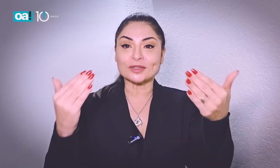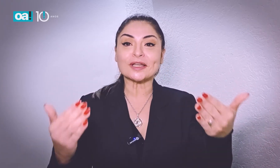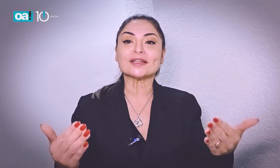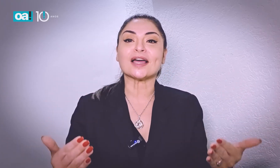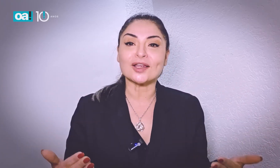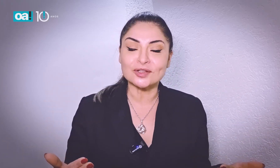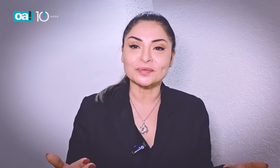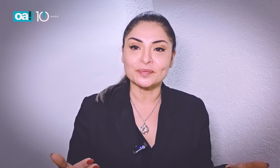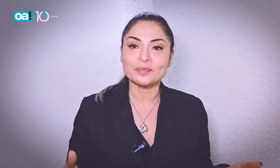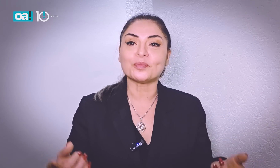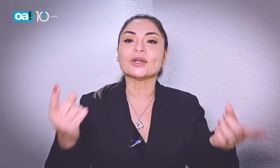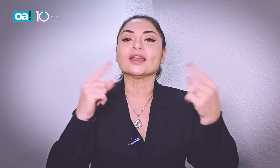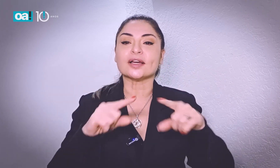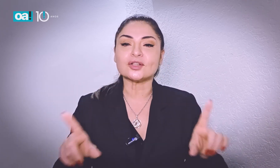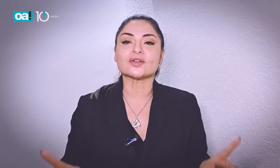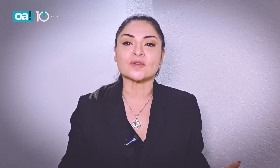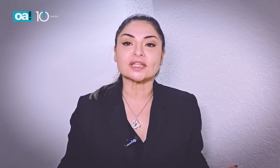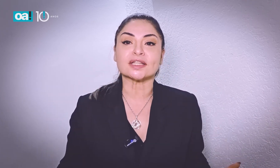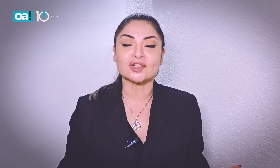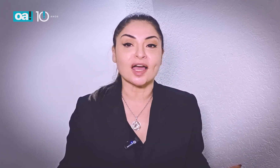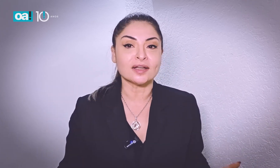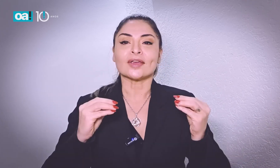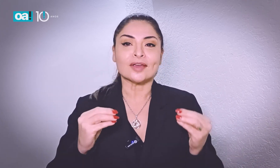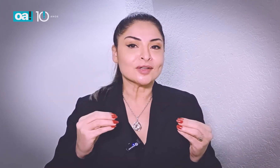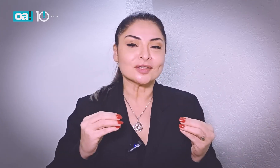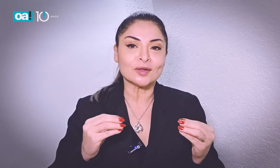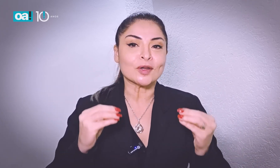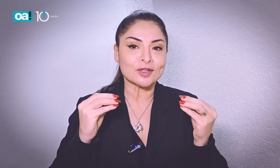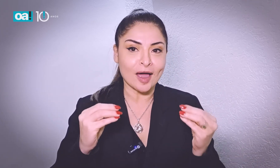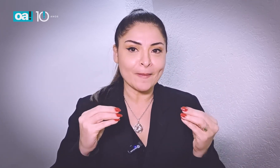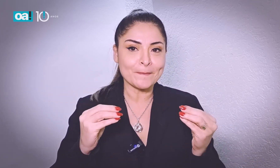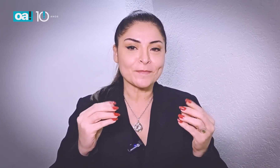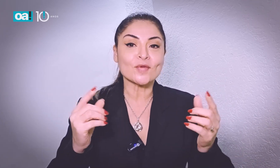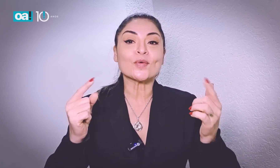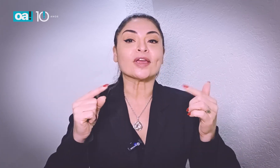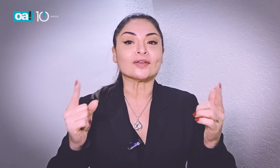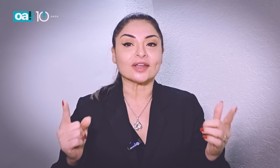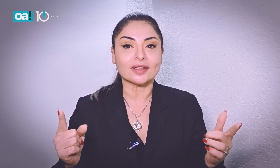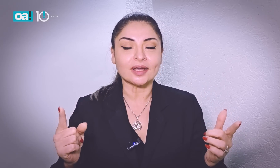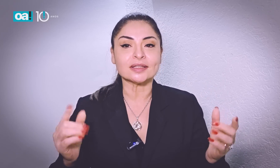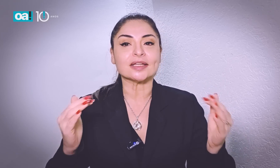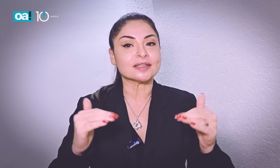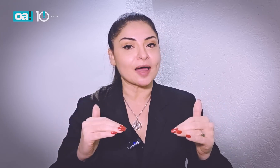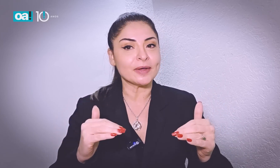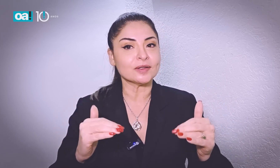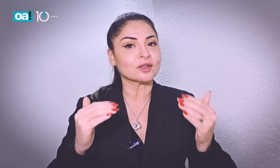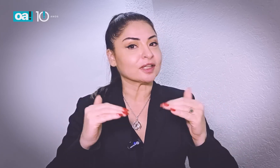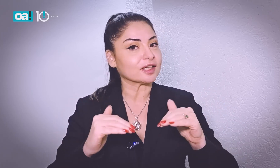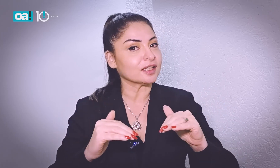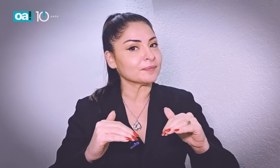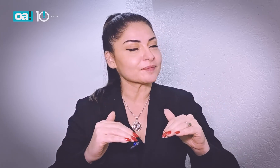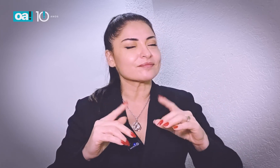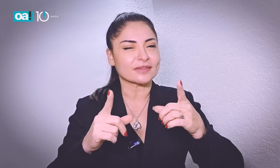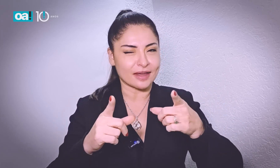que vocês acham. Porque antes de vocês acharem, e antes de eu achar, o que vai ter, que vocês sabem, só